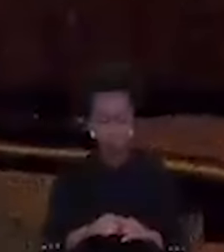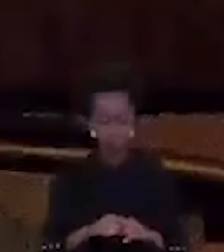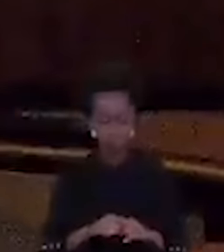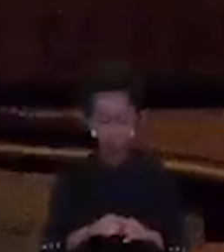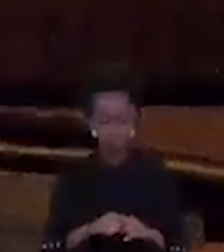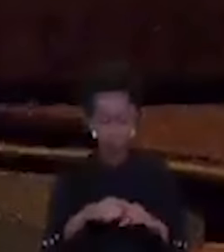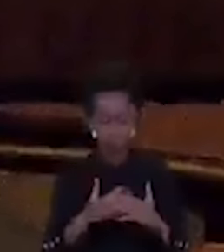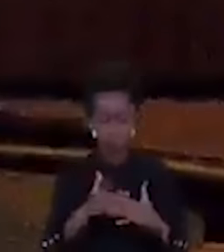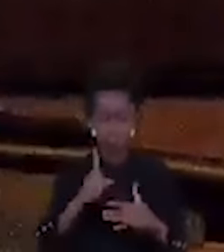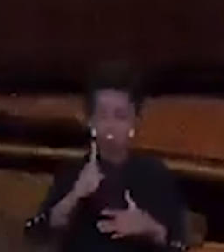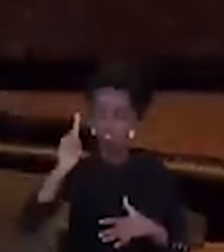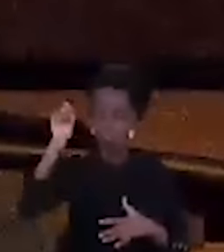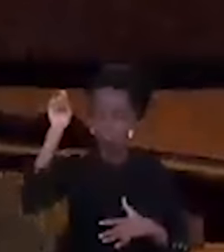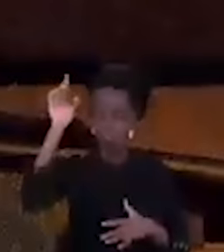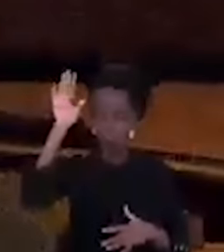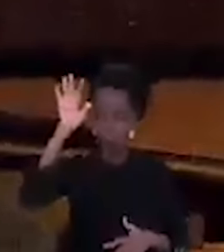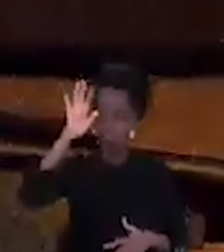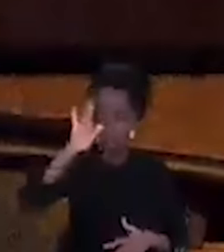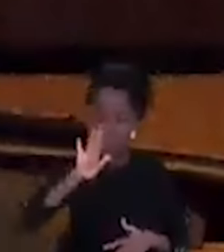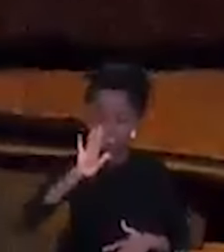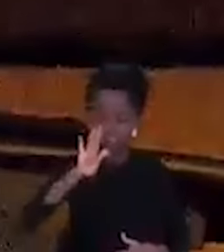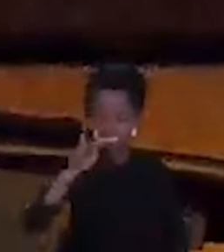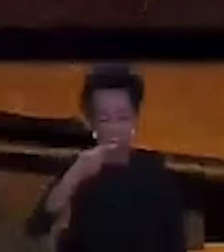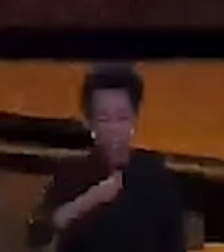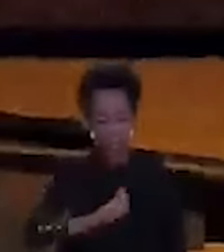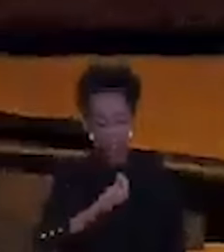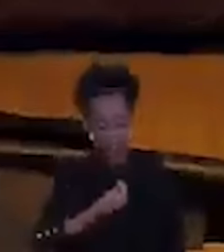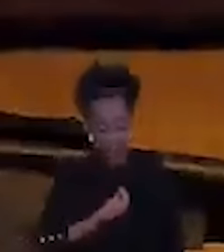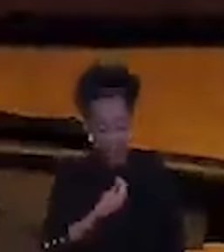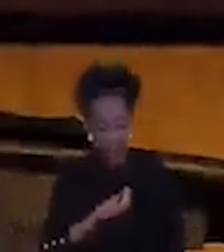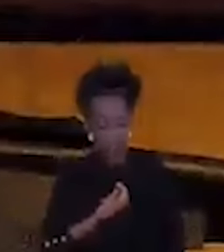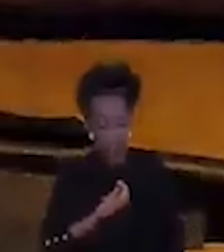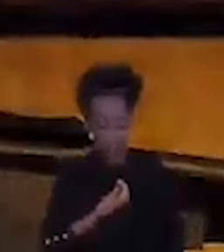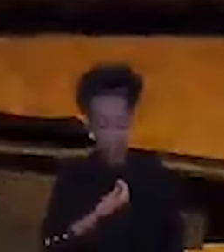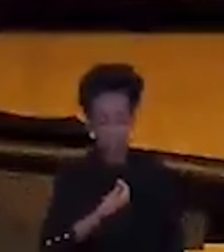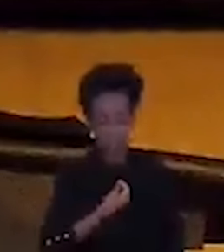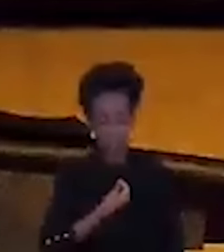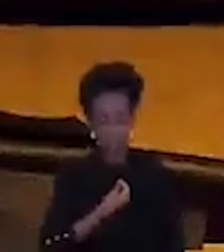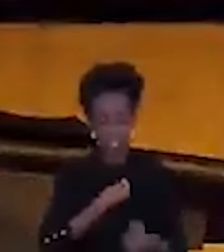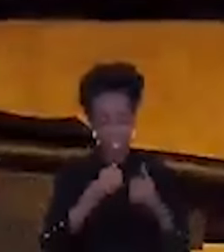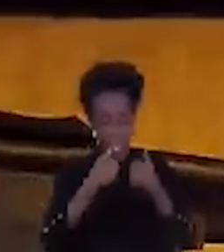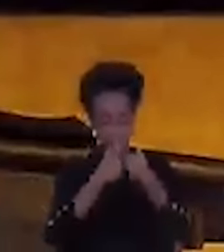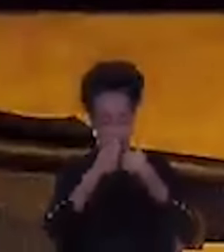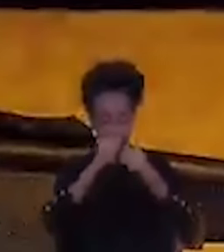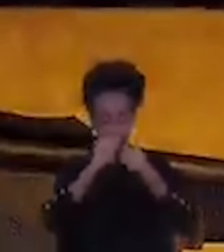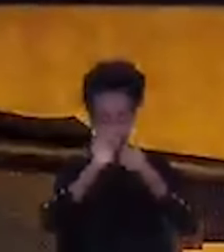e permita ser iluminado pela luz que brilhará da arca da aliança.